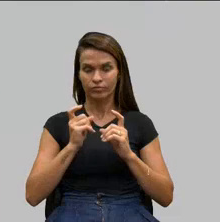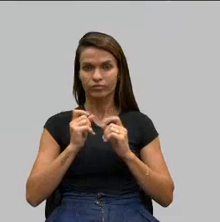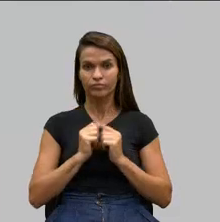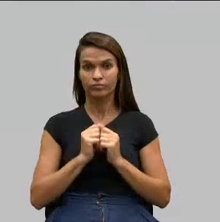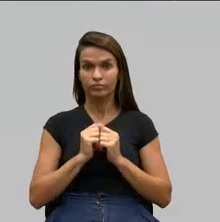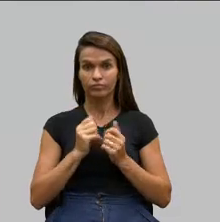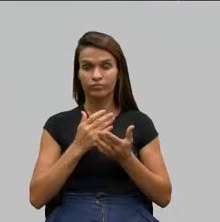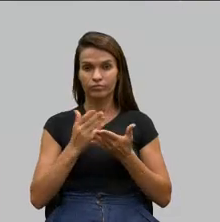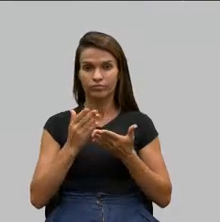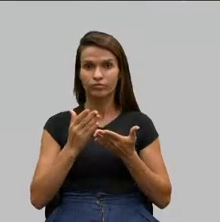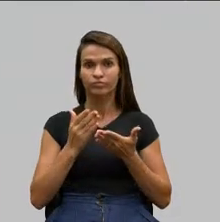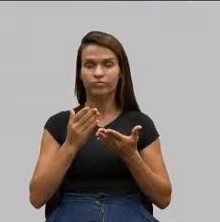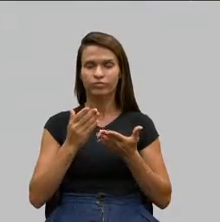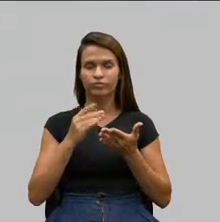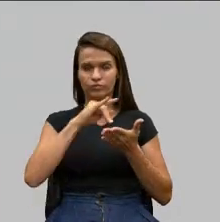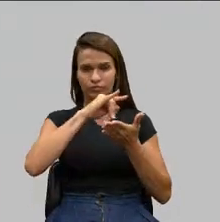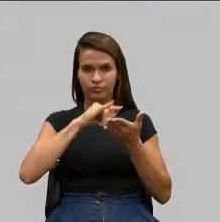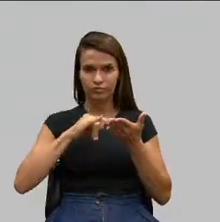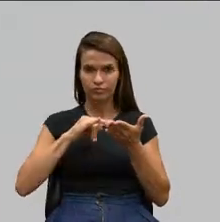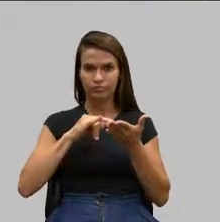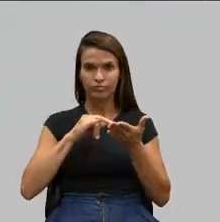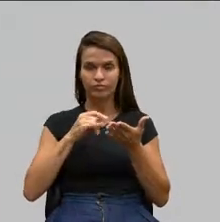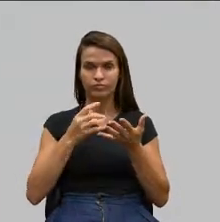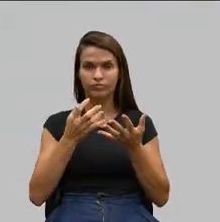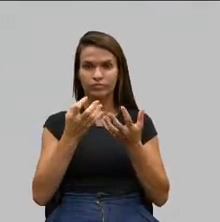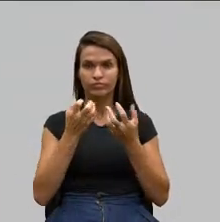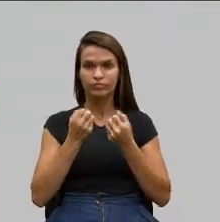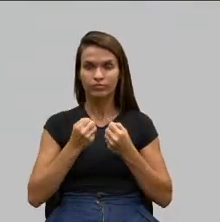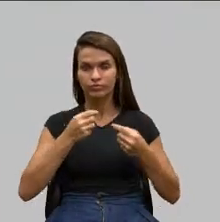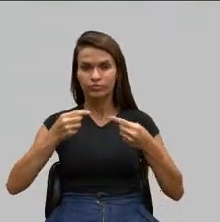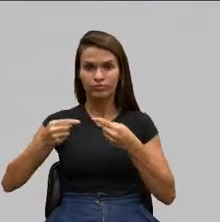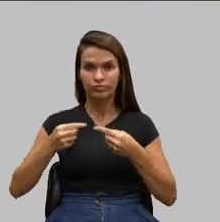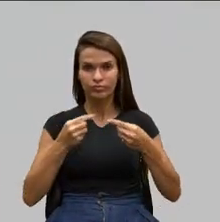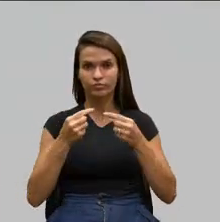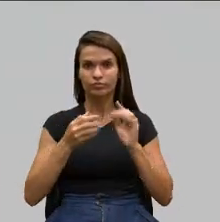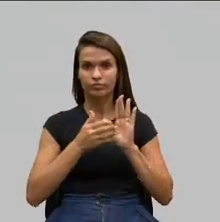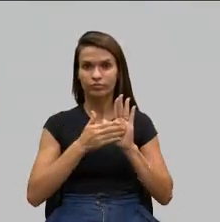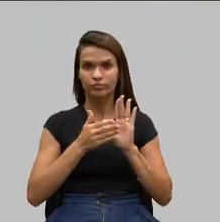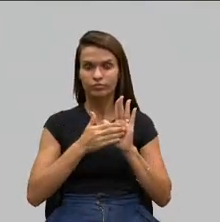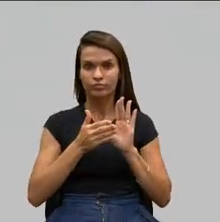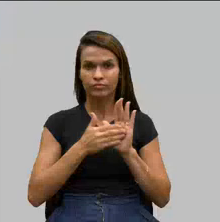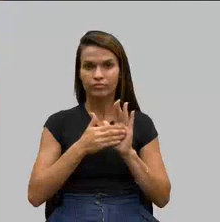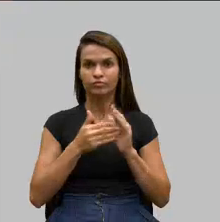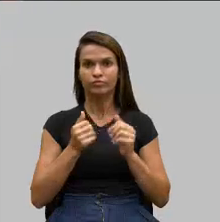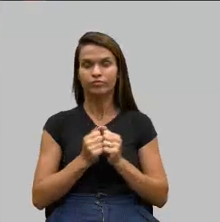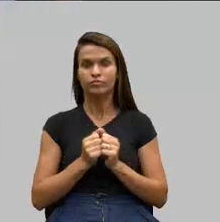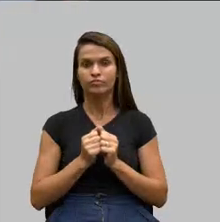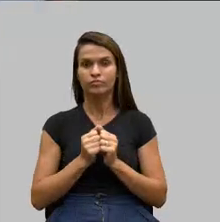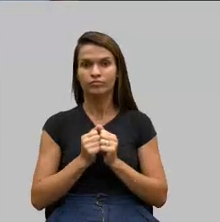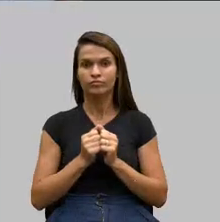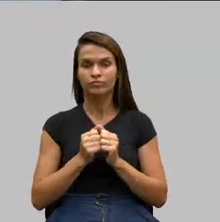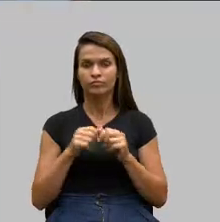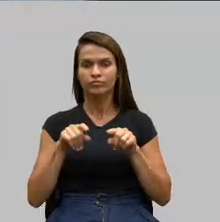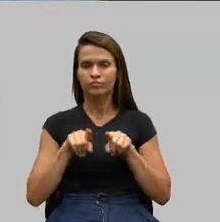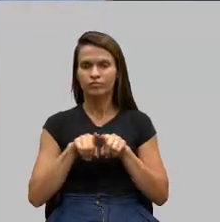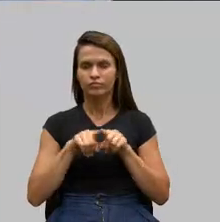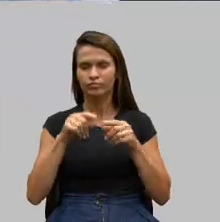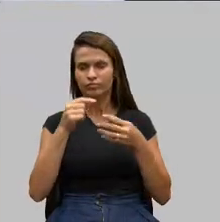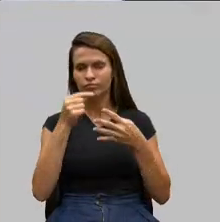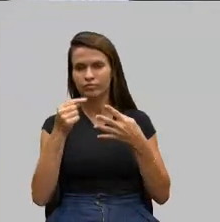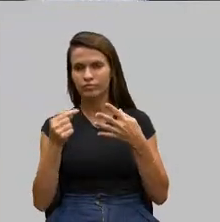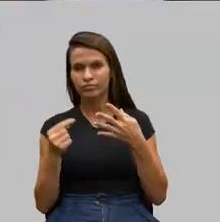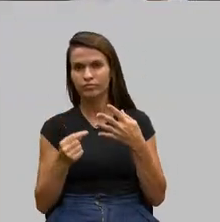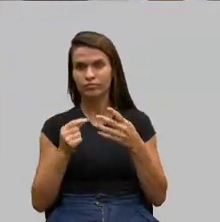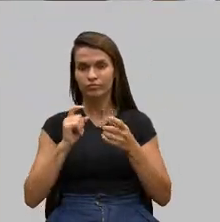constante da pauta a receber discutir e votar proposições da comissões apreciar as ênfases para as reuniões da